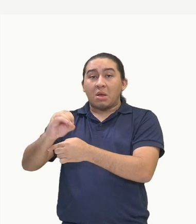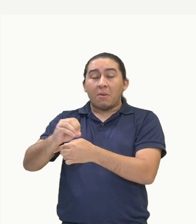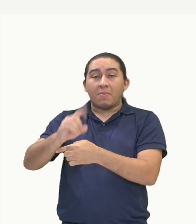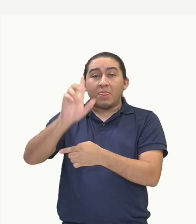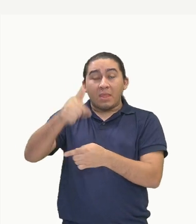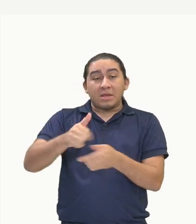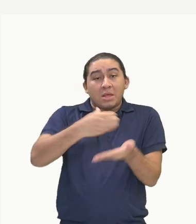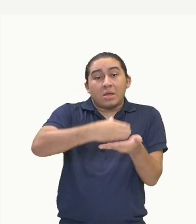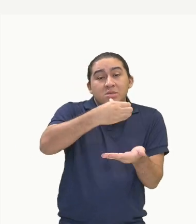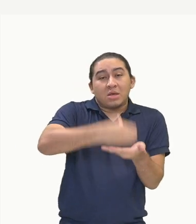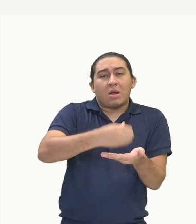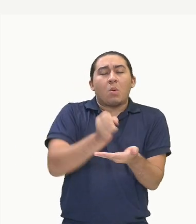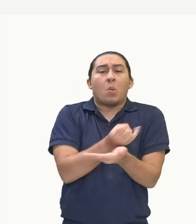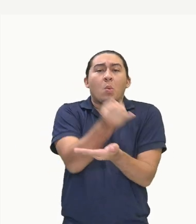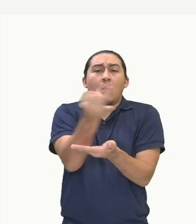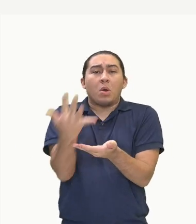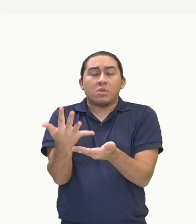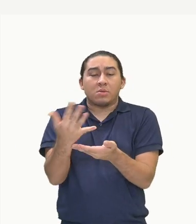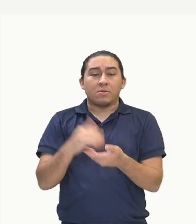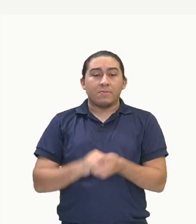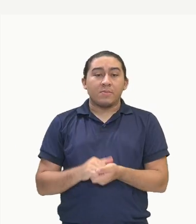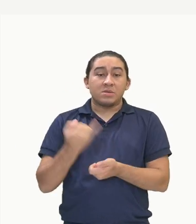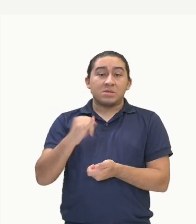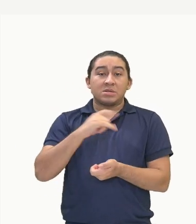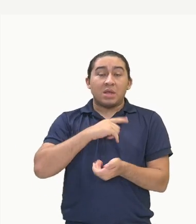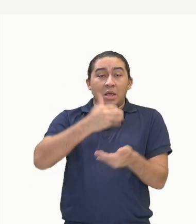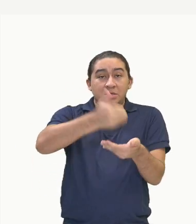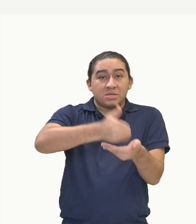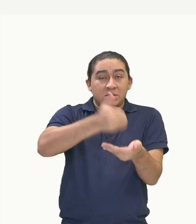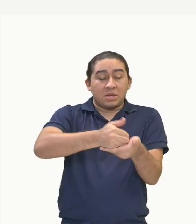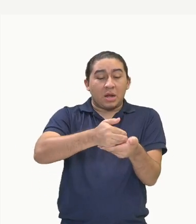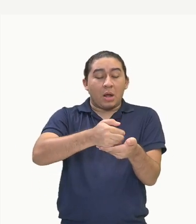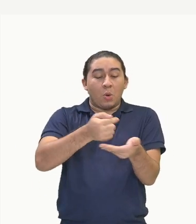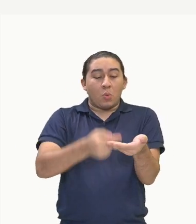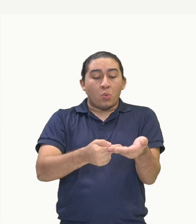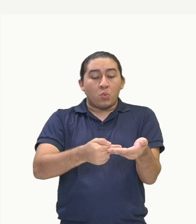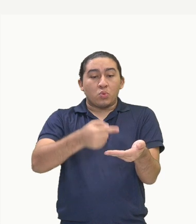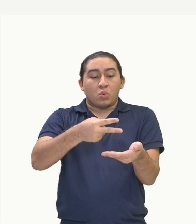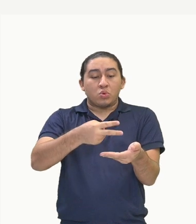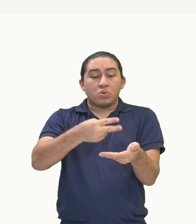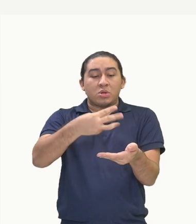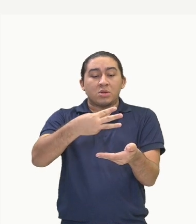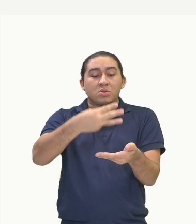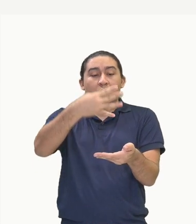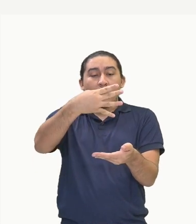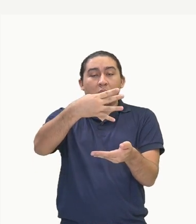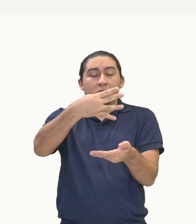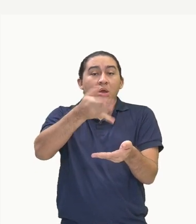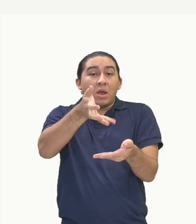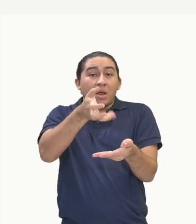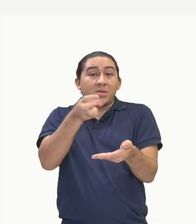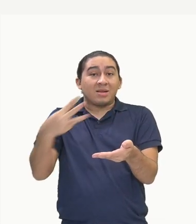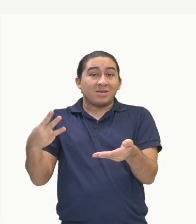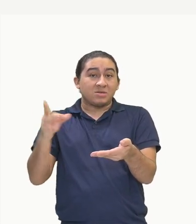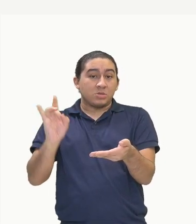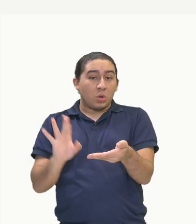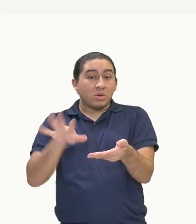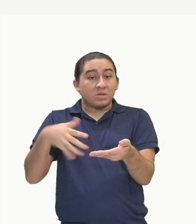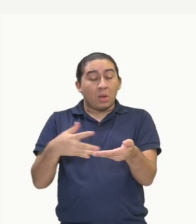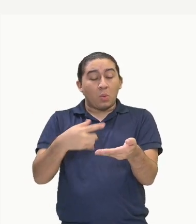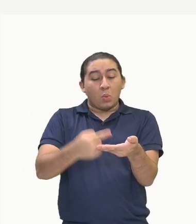dividir ela em 4 partes iguais, nós temos isso daqui, mas eu quero só 3. Significa, então, que 3/4